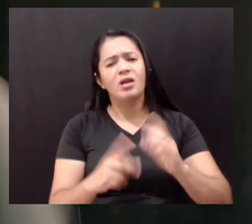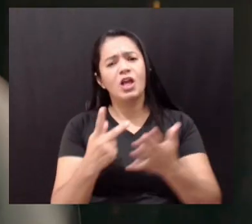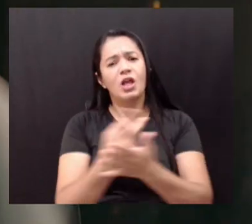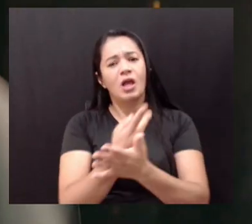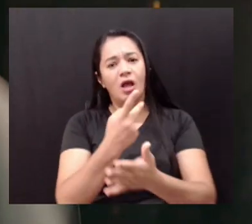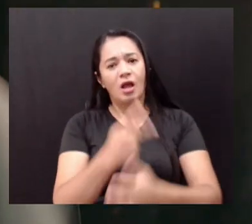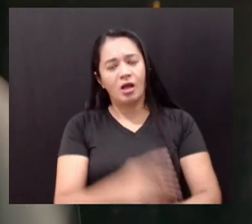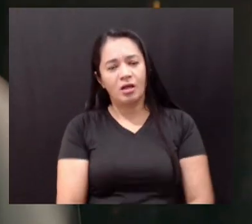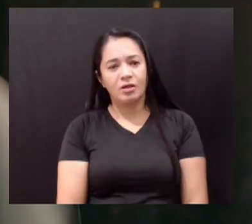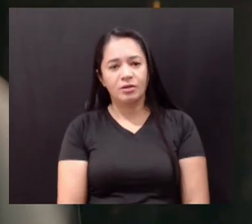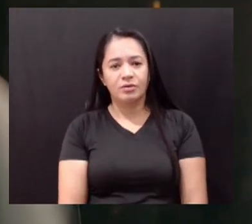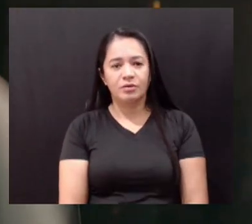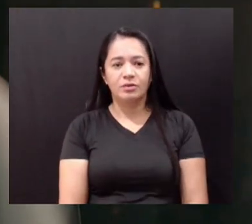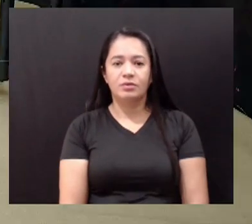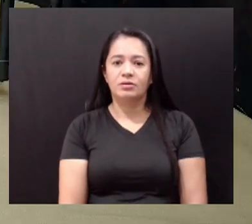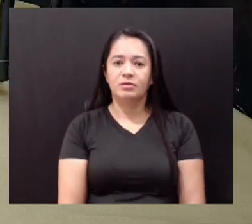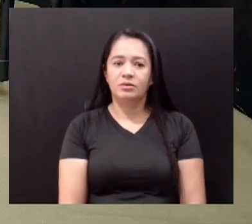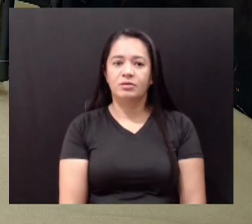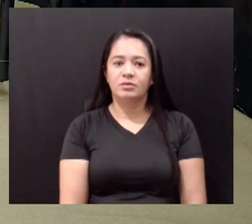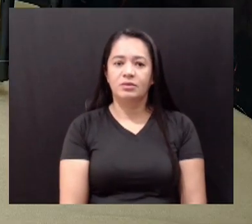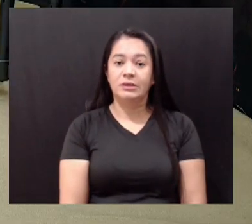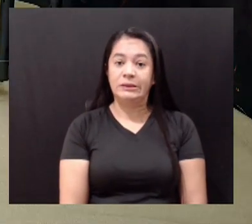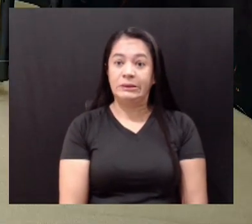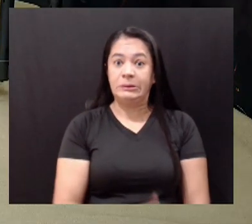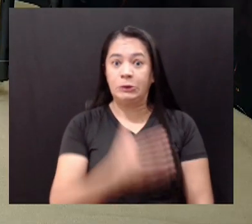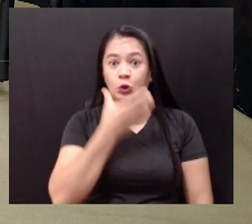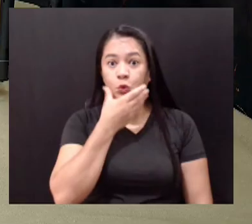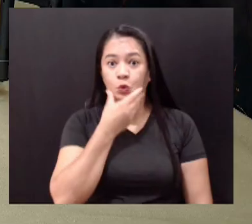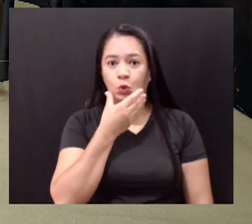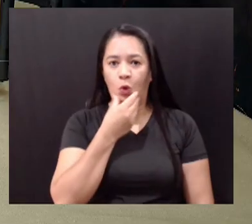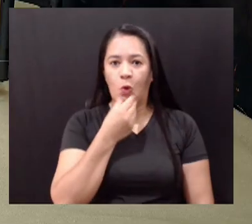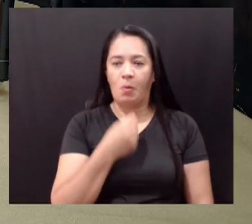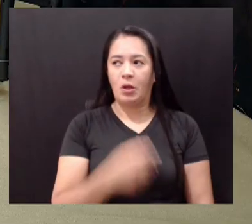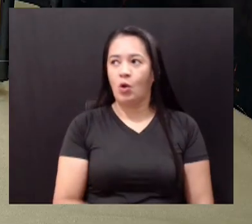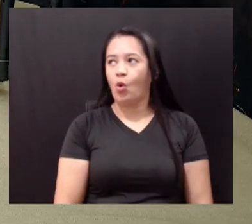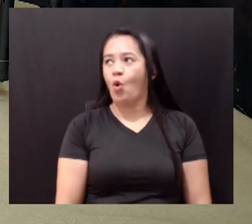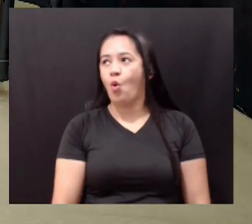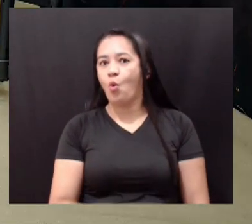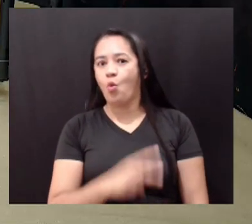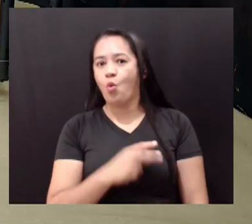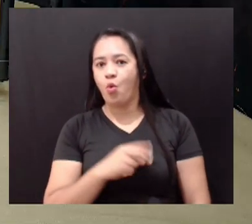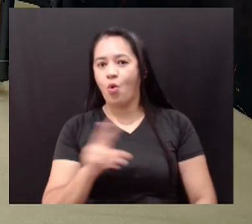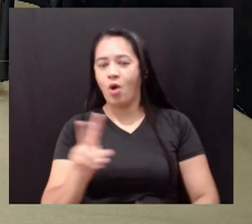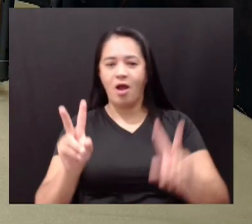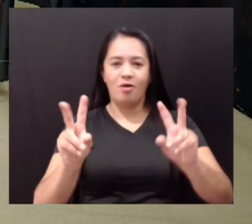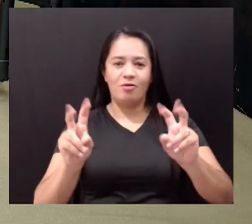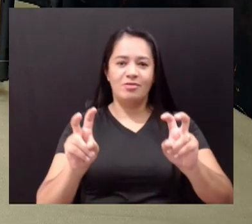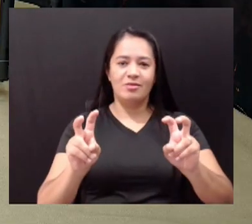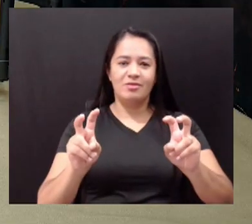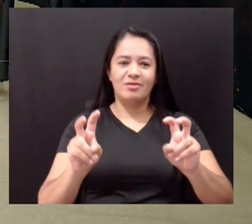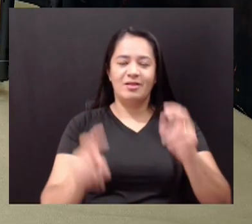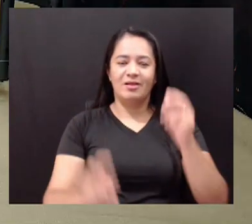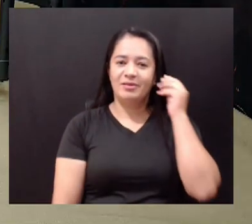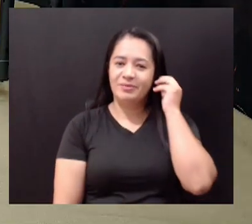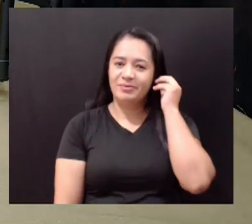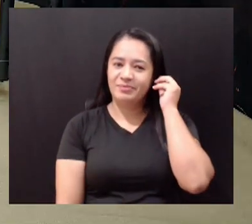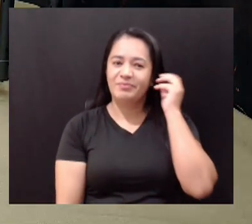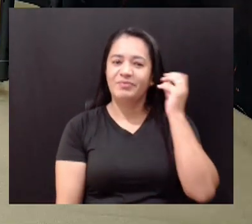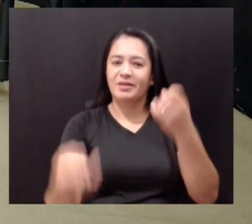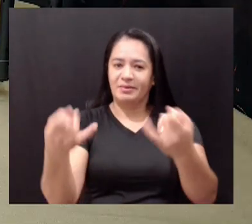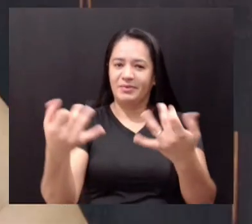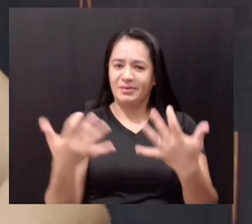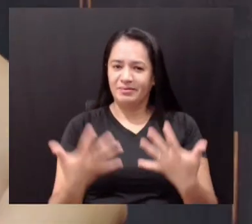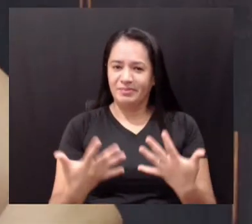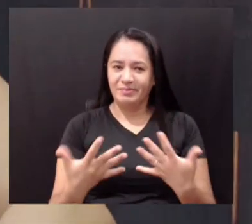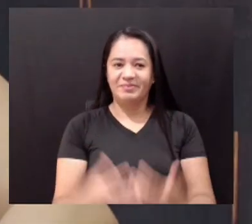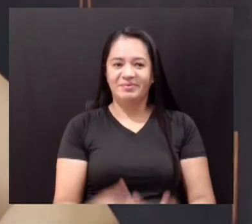quinta série masculina. Esse é o assunto, hein, Marina? Me conta. É porque,